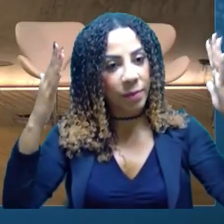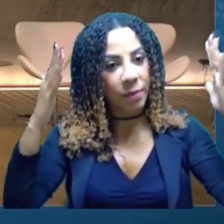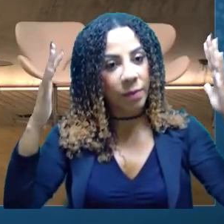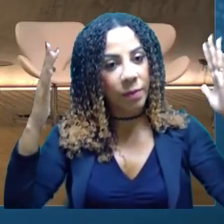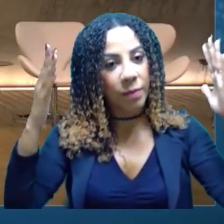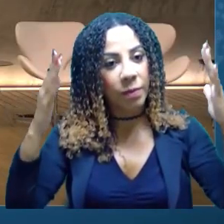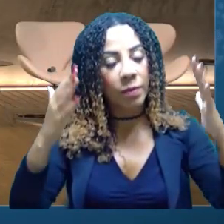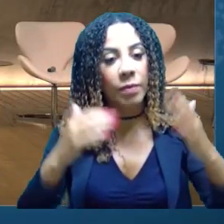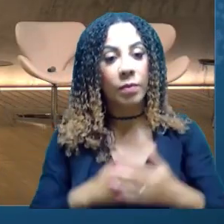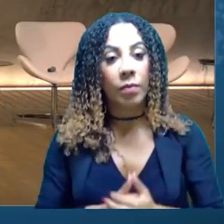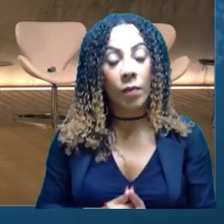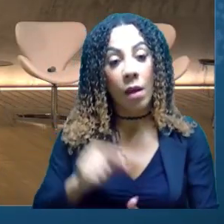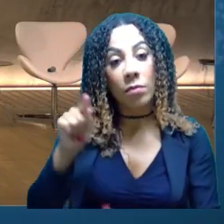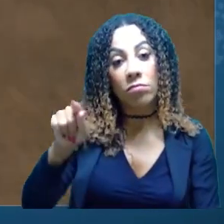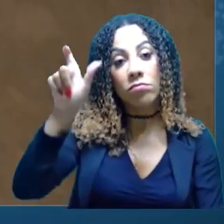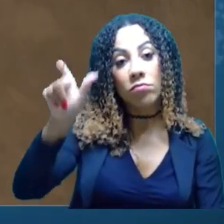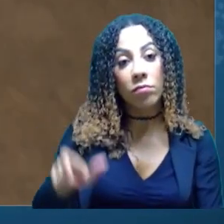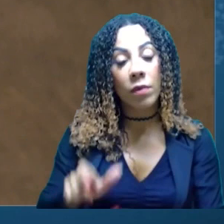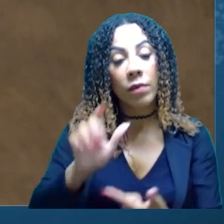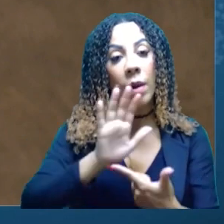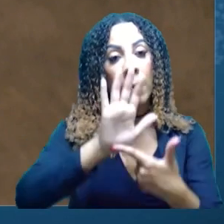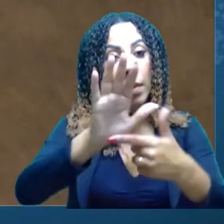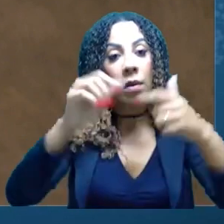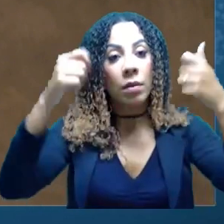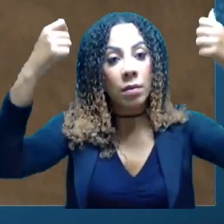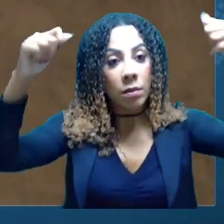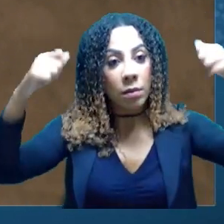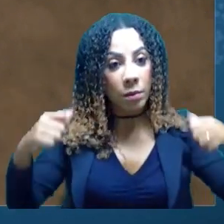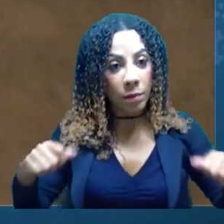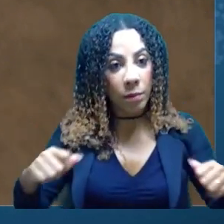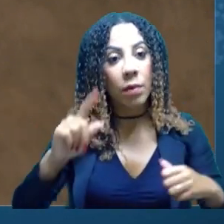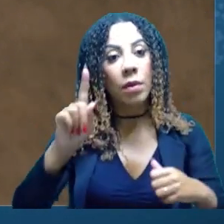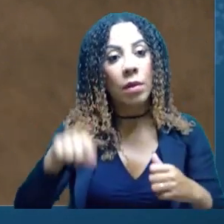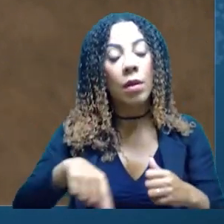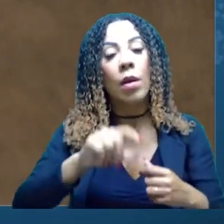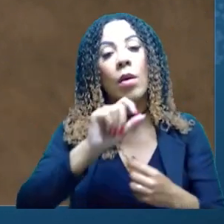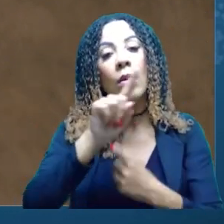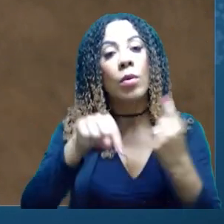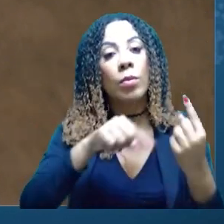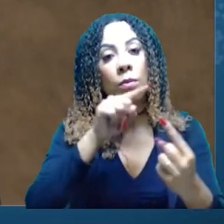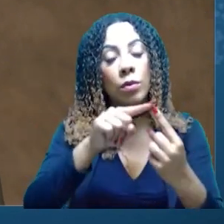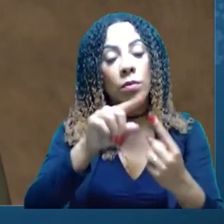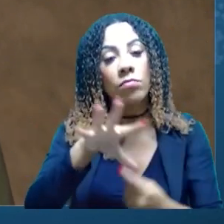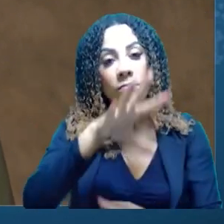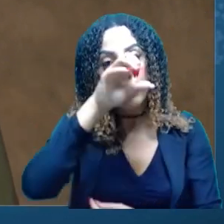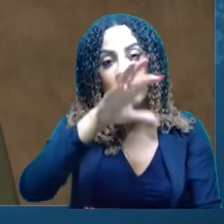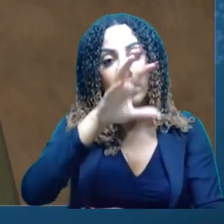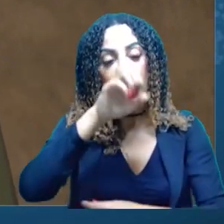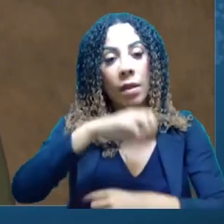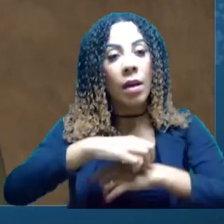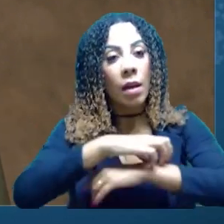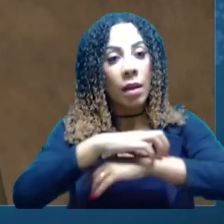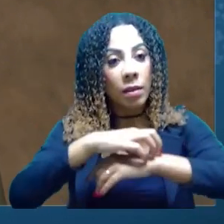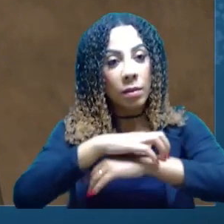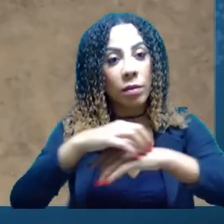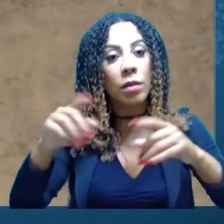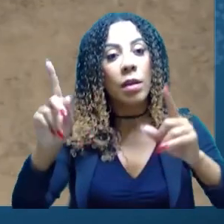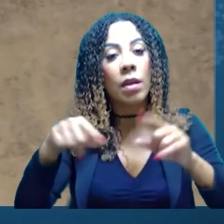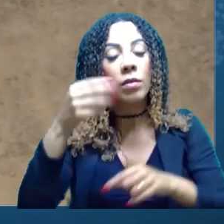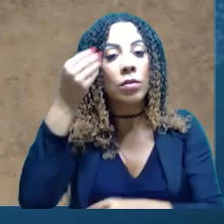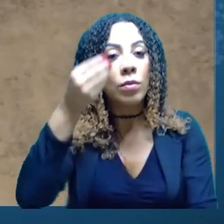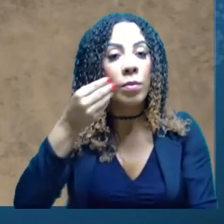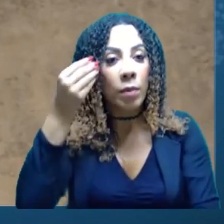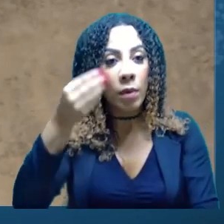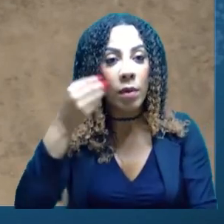Ela vai apresentar o pôster Subjects with Respiratory Allergy Experience,